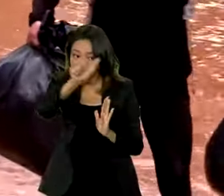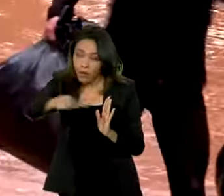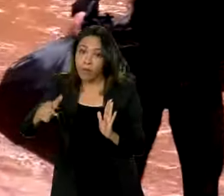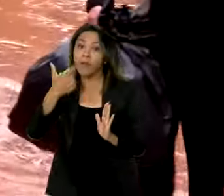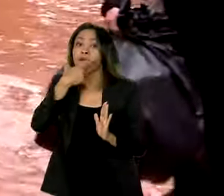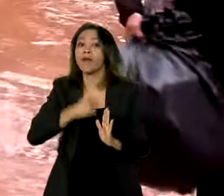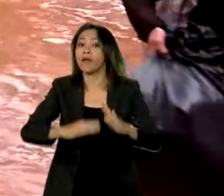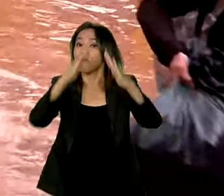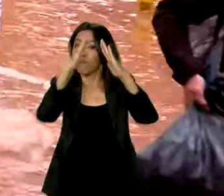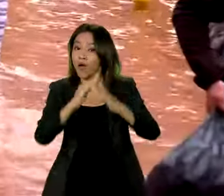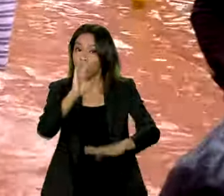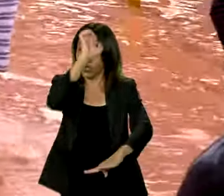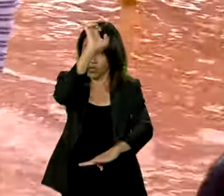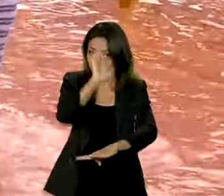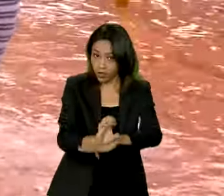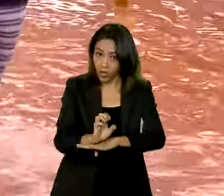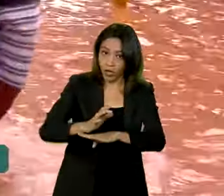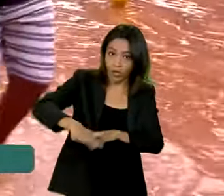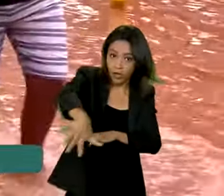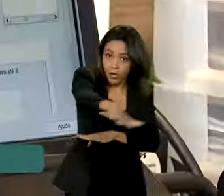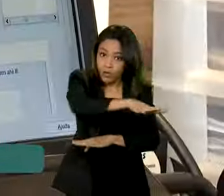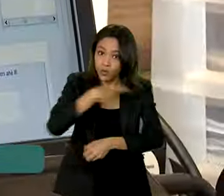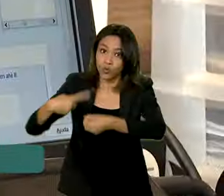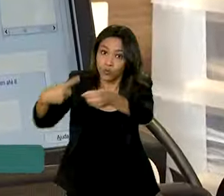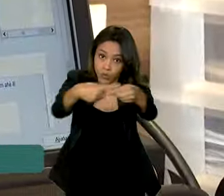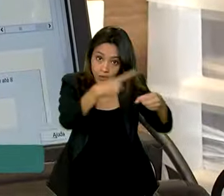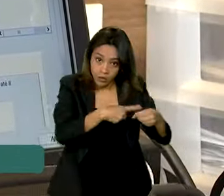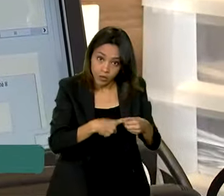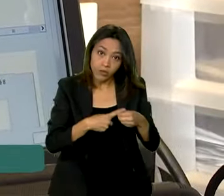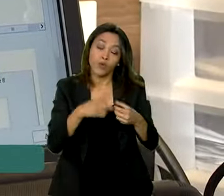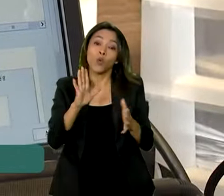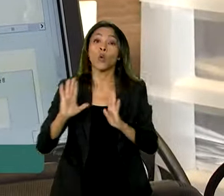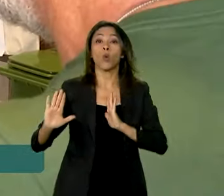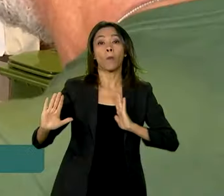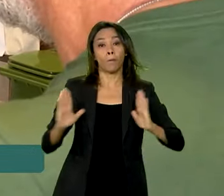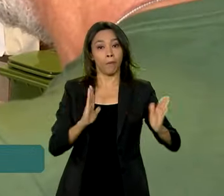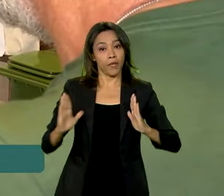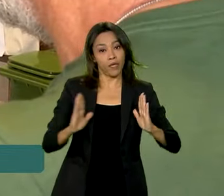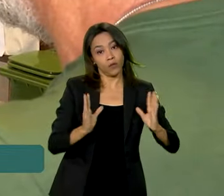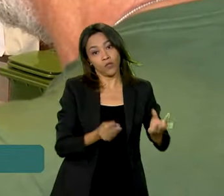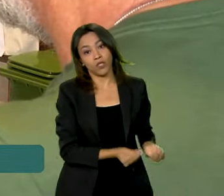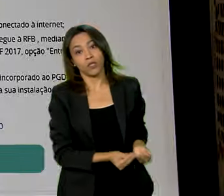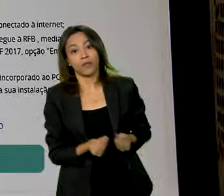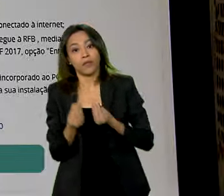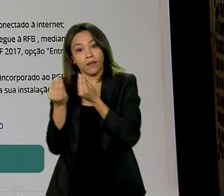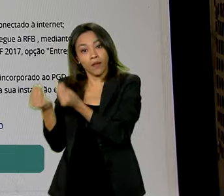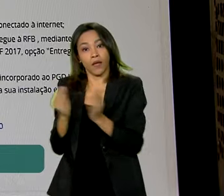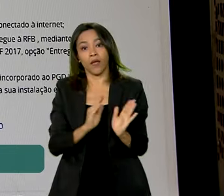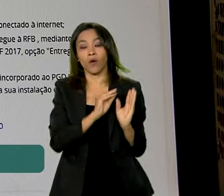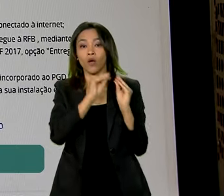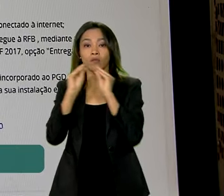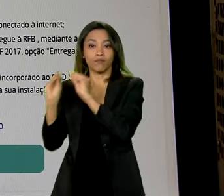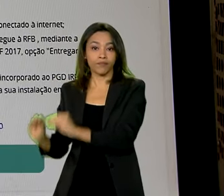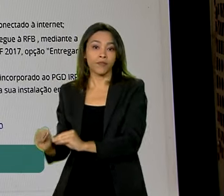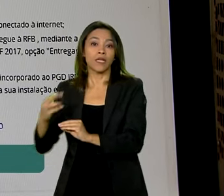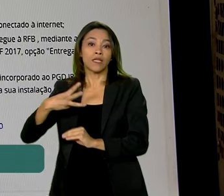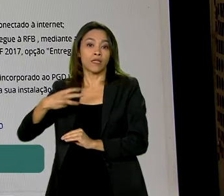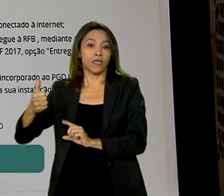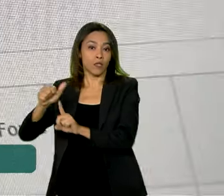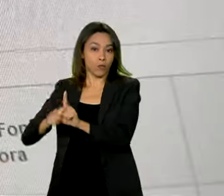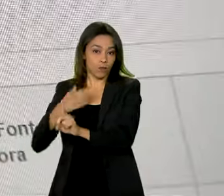para quem mora nos municípios atingidos. O novo prazo de entrega da declaração é 31 de agosto.